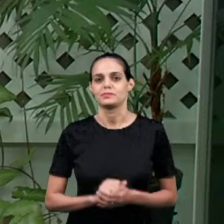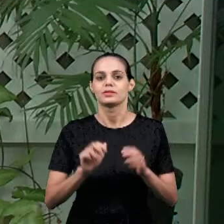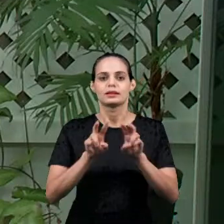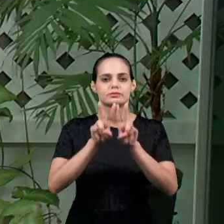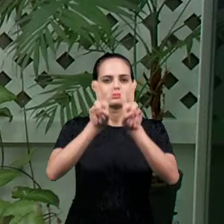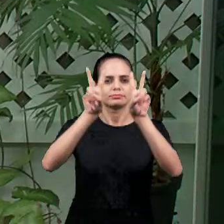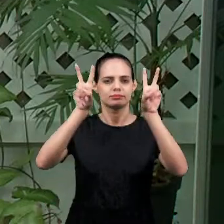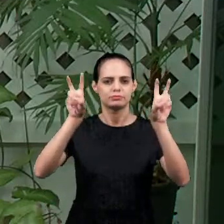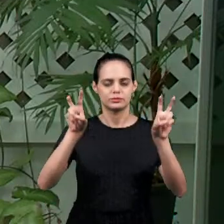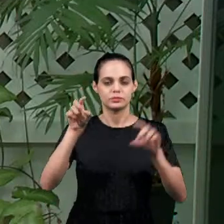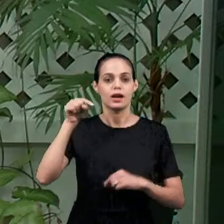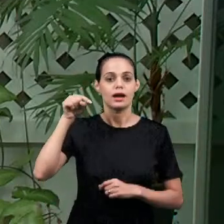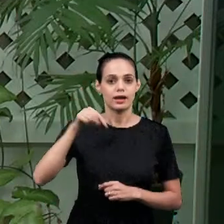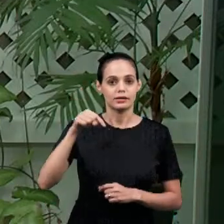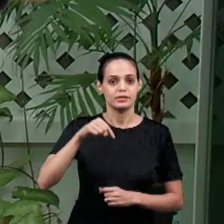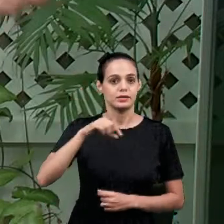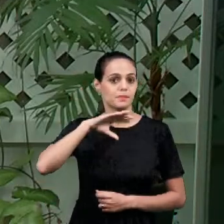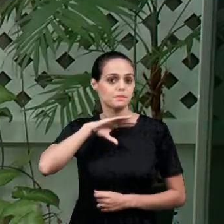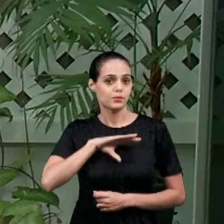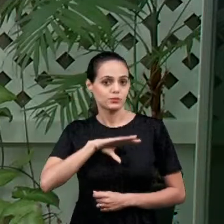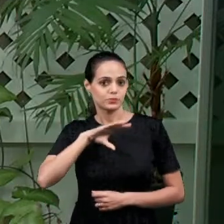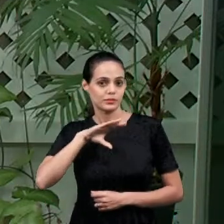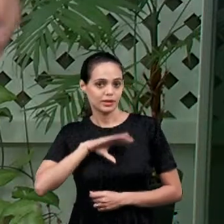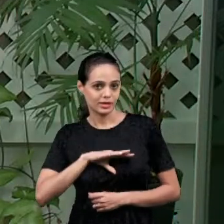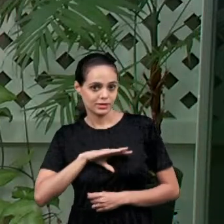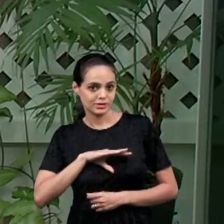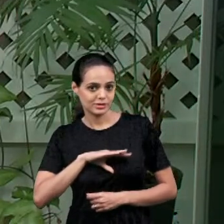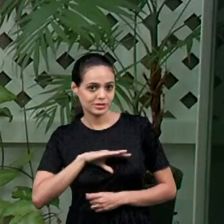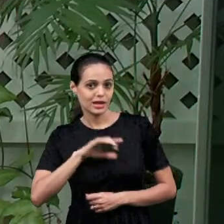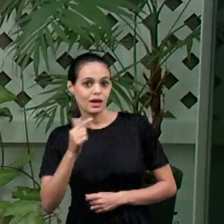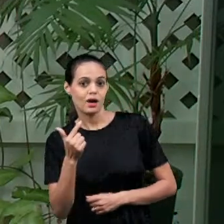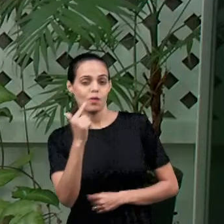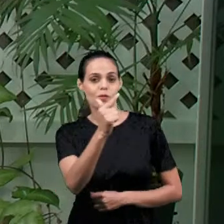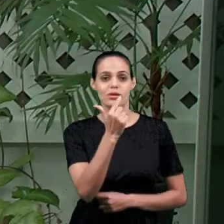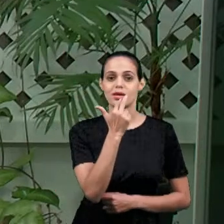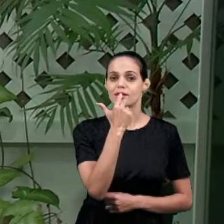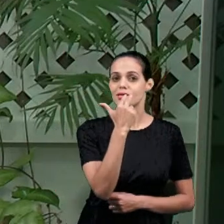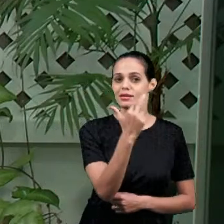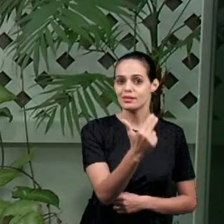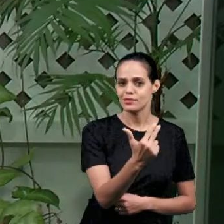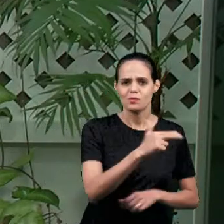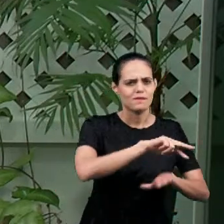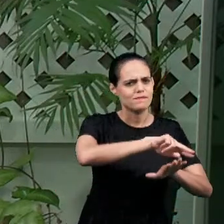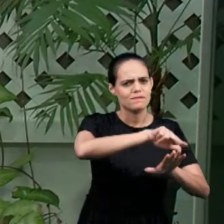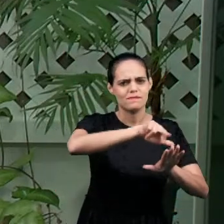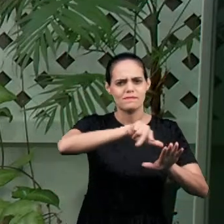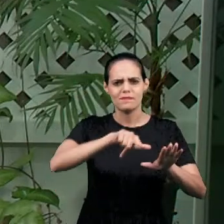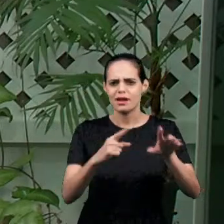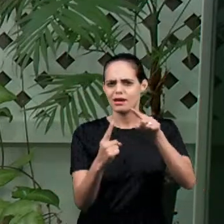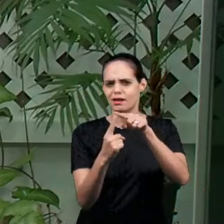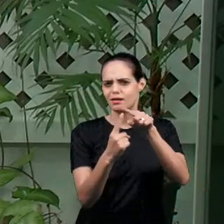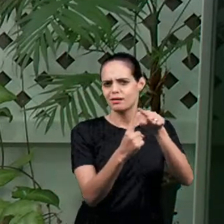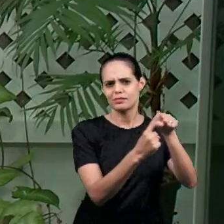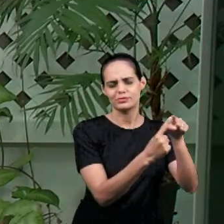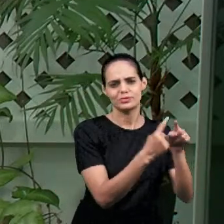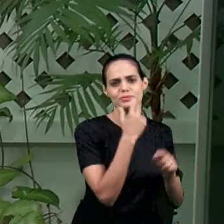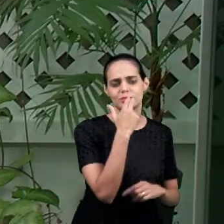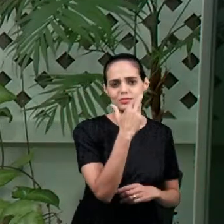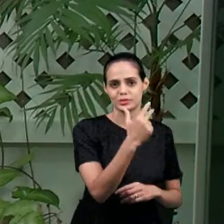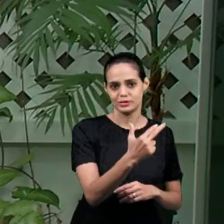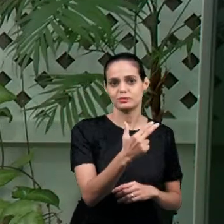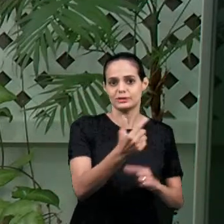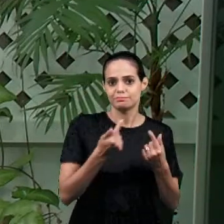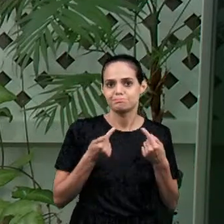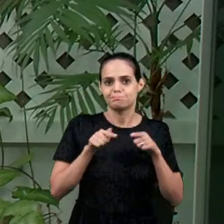em português, eles estão sendo transmitidos em outros idiomas. Alguns de forma imediata,